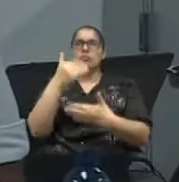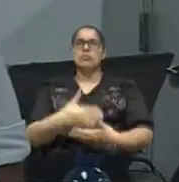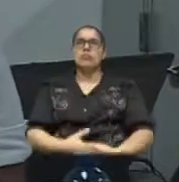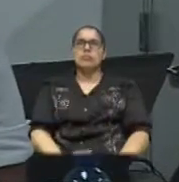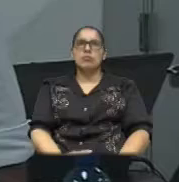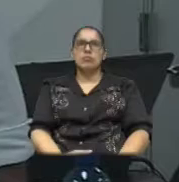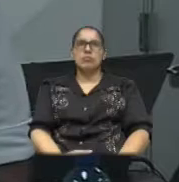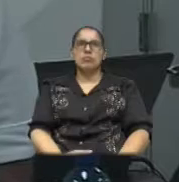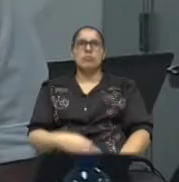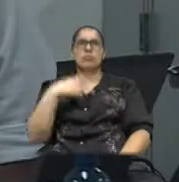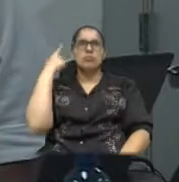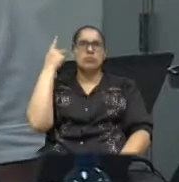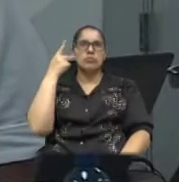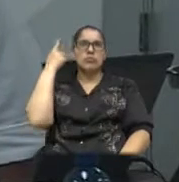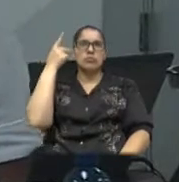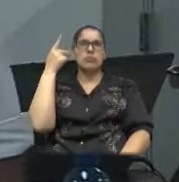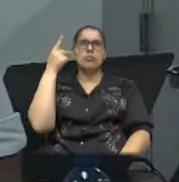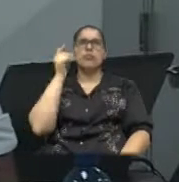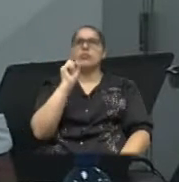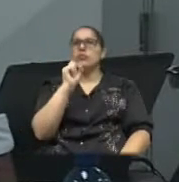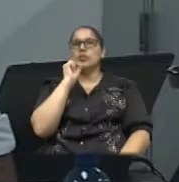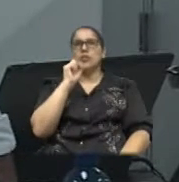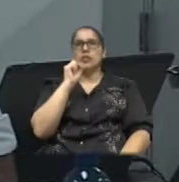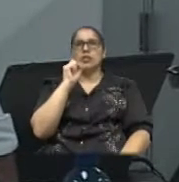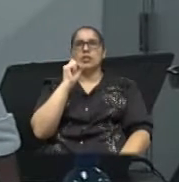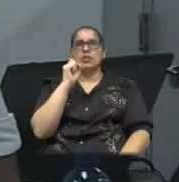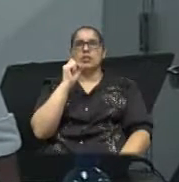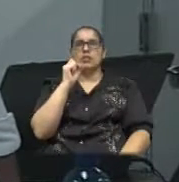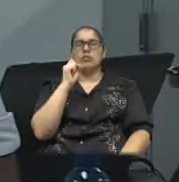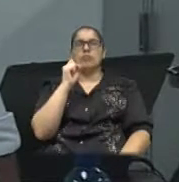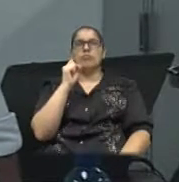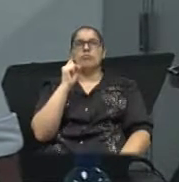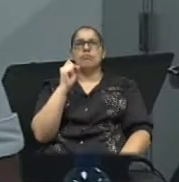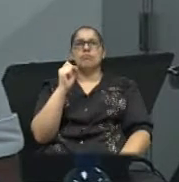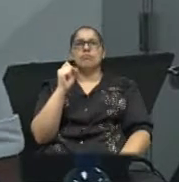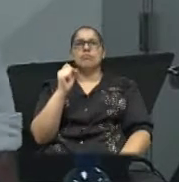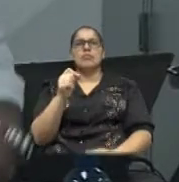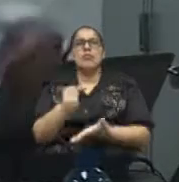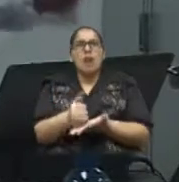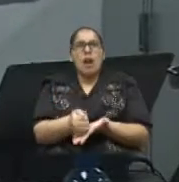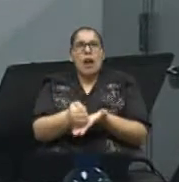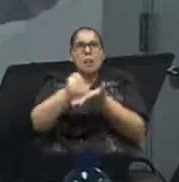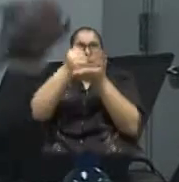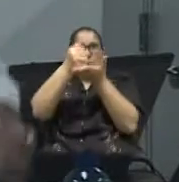que levantam a bandeira da família brasileira. Doutor Marcelo, eu vou falar um pouquinho